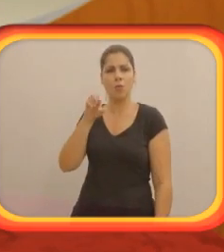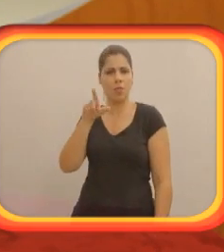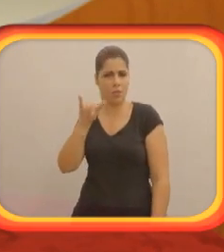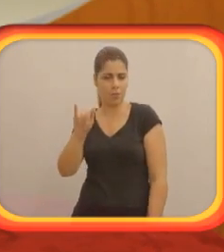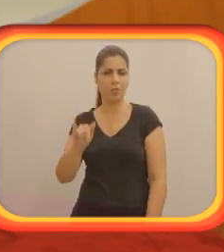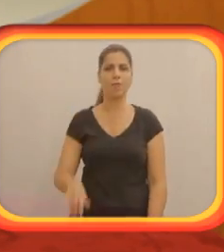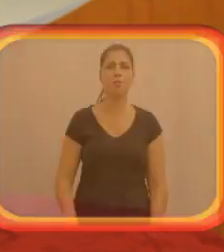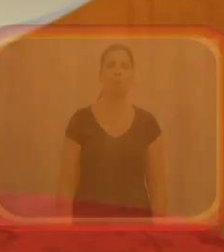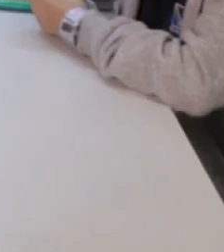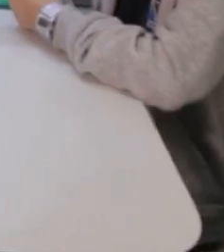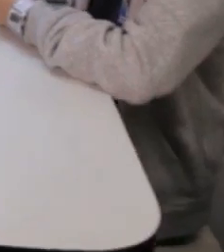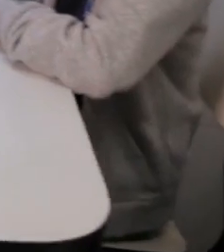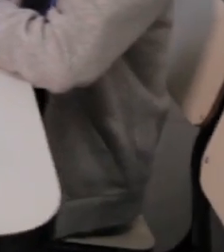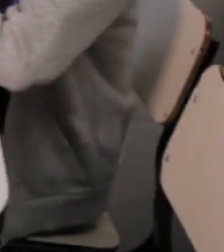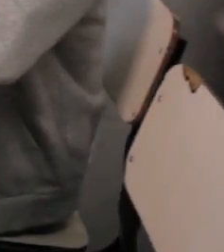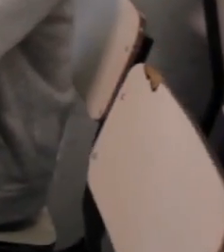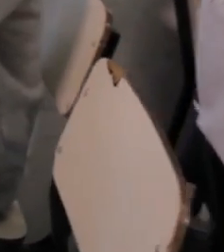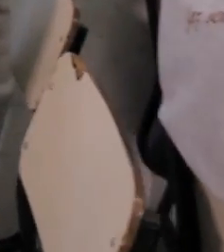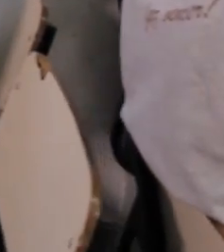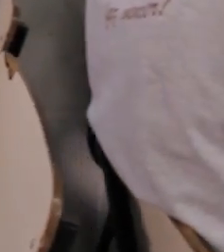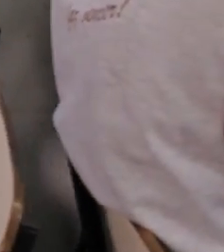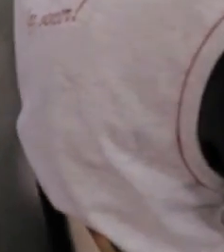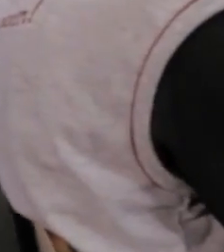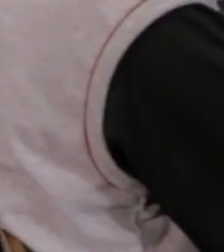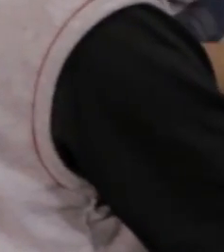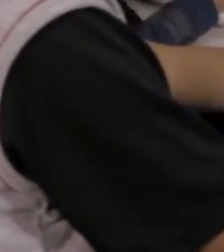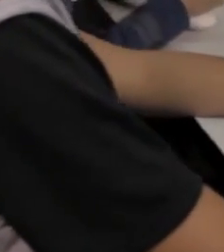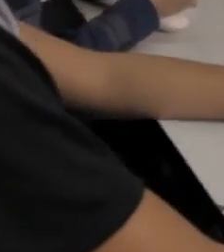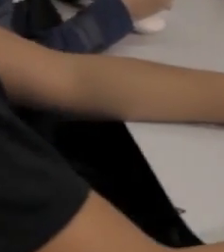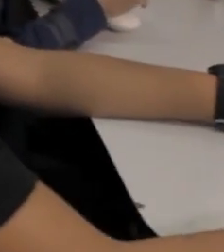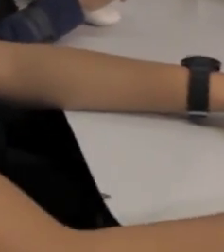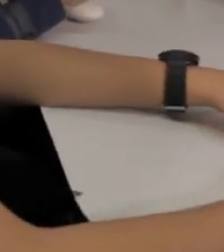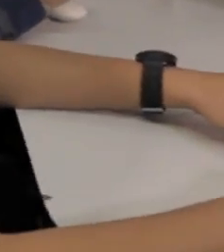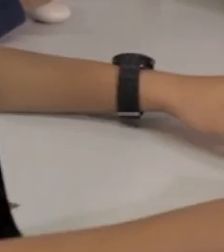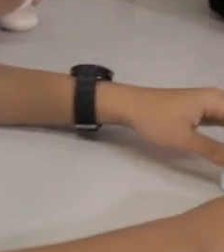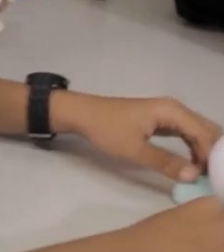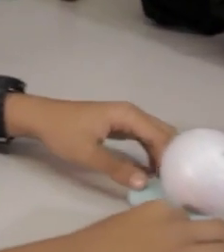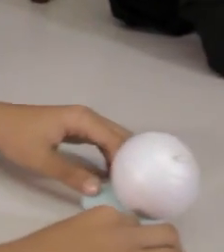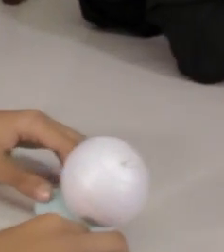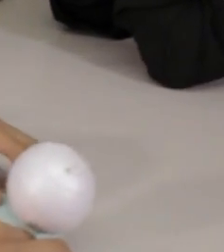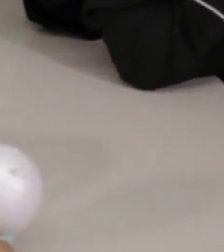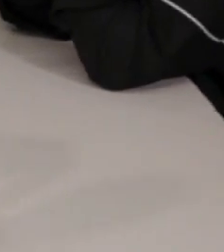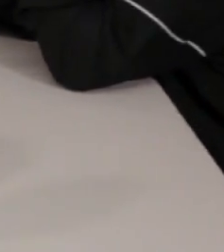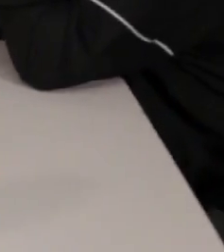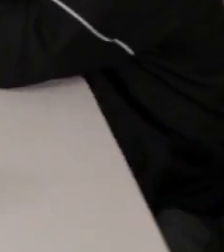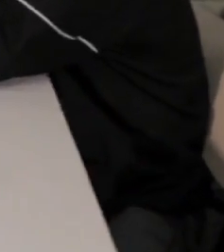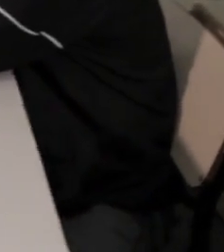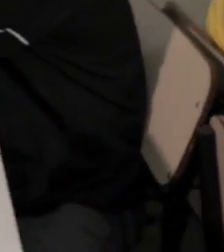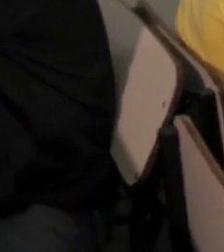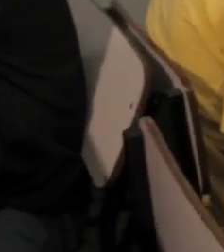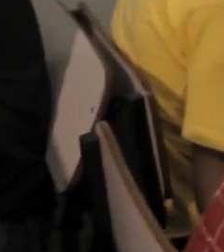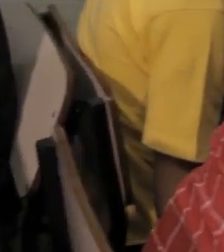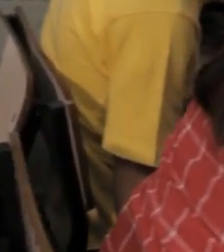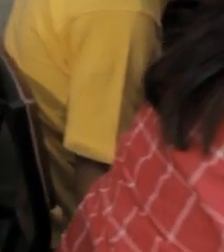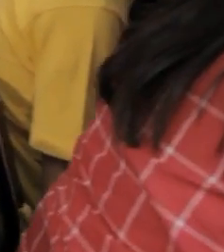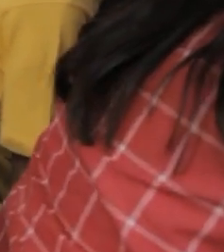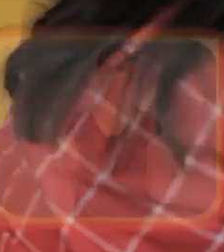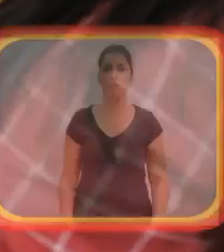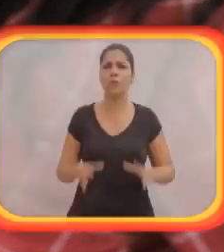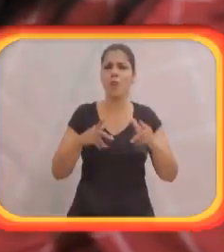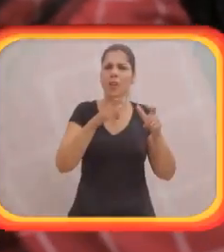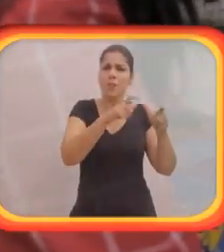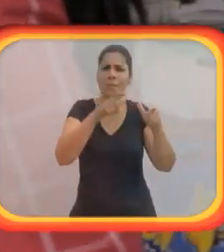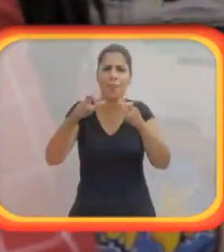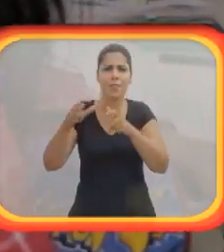para conhecê-la. Sala de aula. Crianças com e sem deficiência sentadas às mesas desenham em uma esfera de isopor com canetas